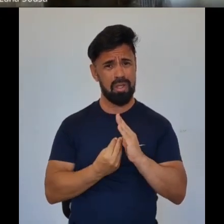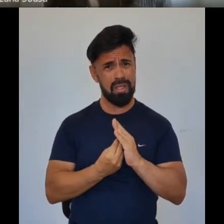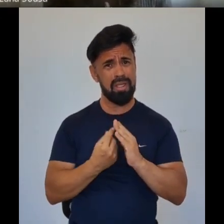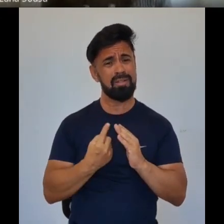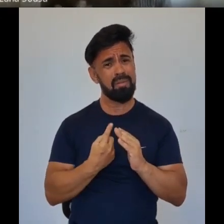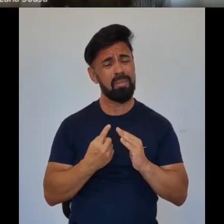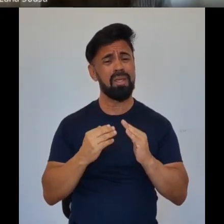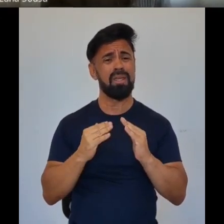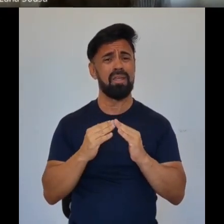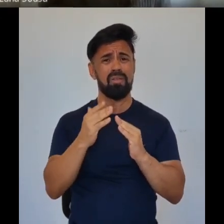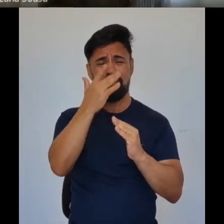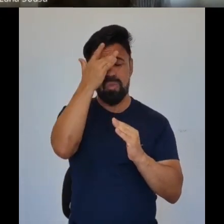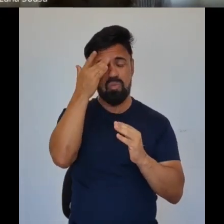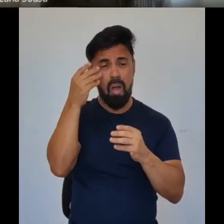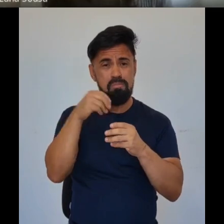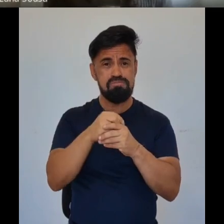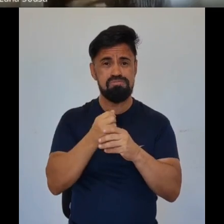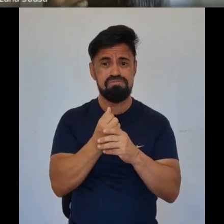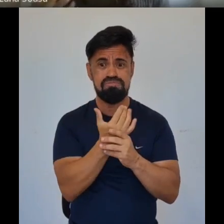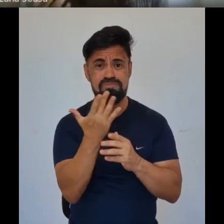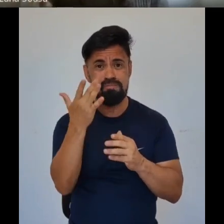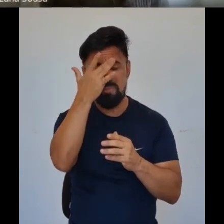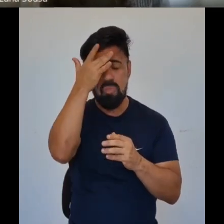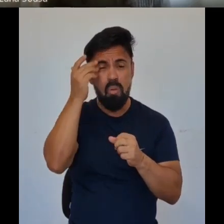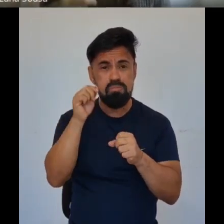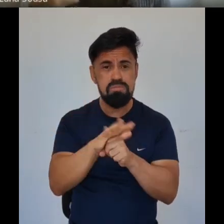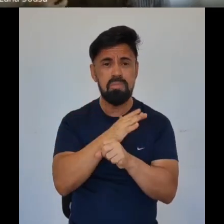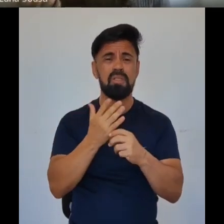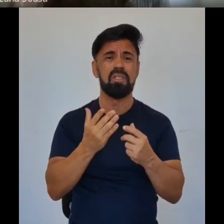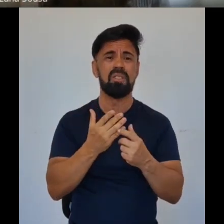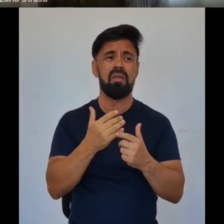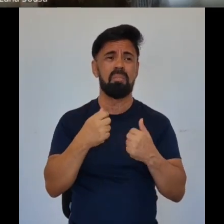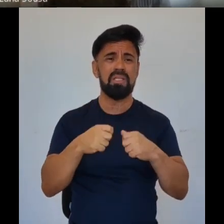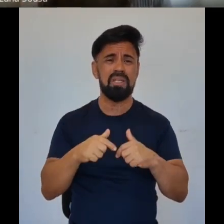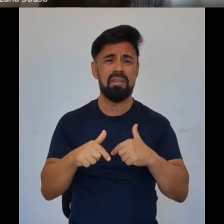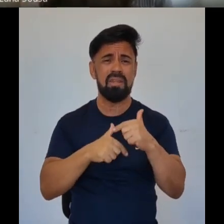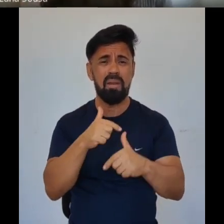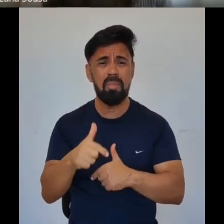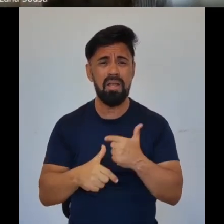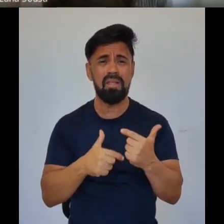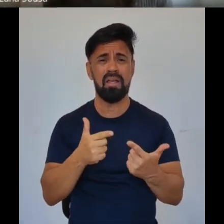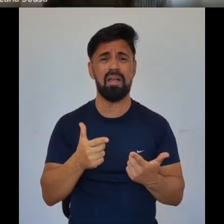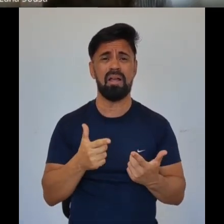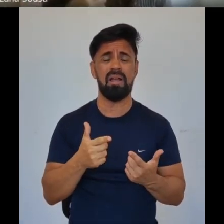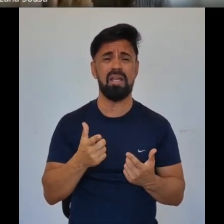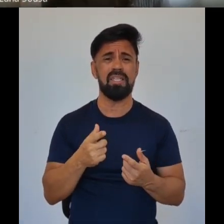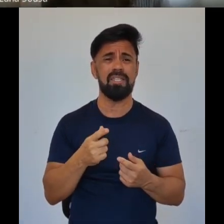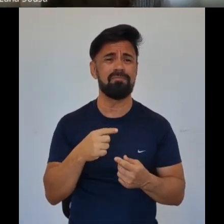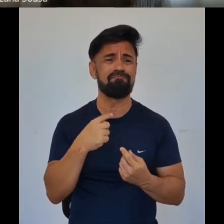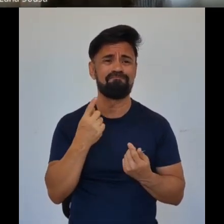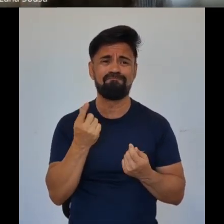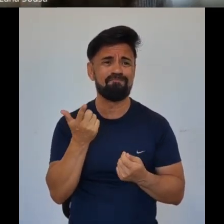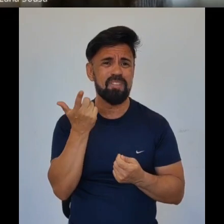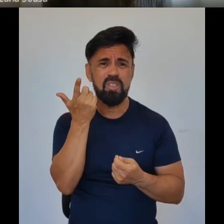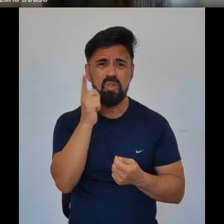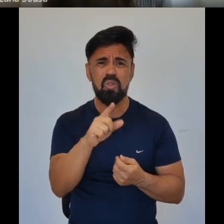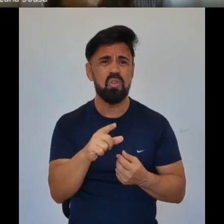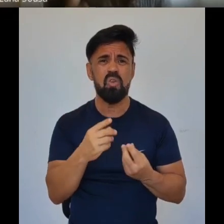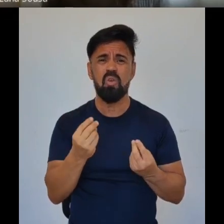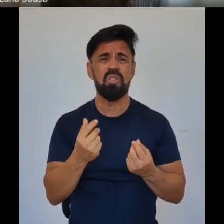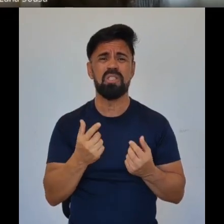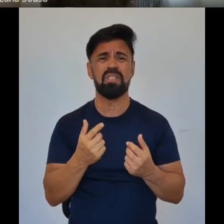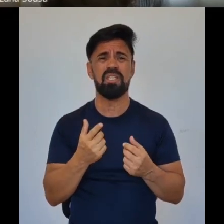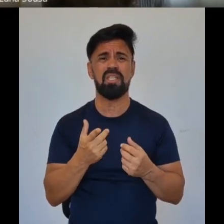em realizar o isolamento, porque moram em casas pequenas, com muitas pessoas, ou precisam trabalhar